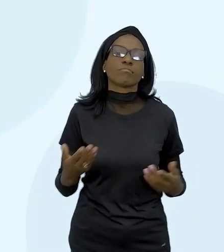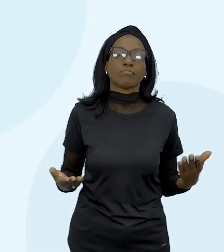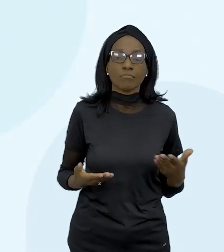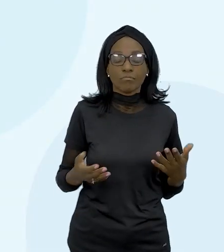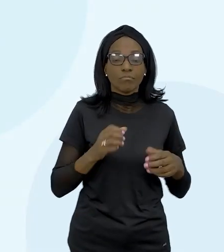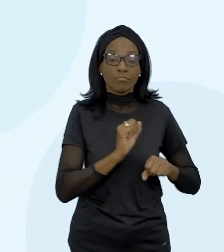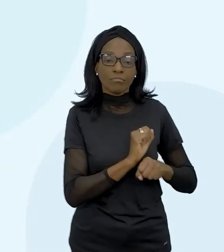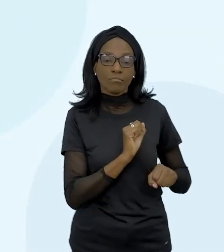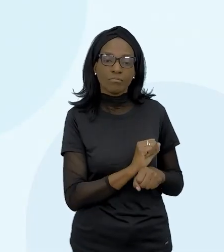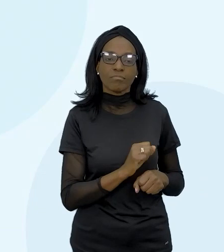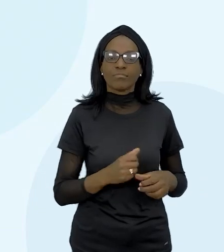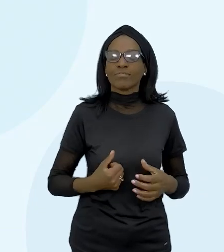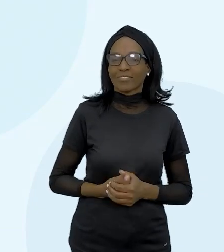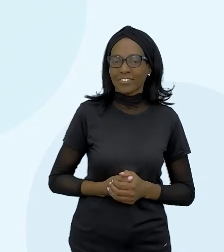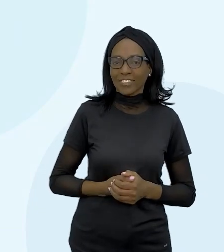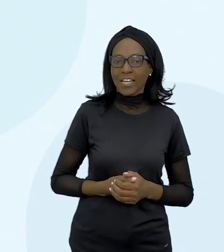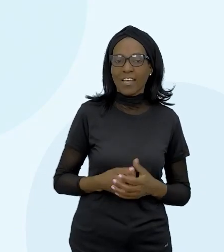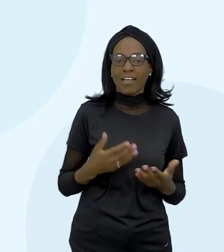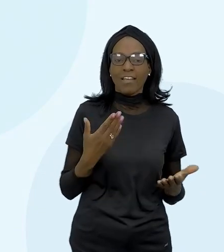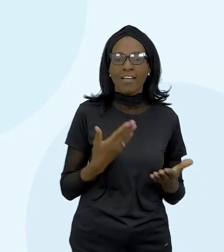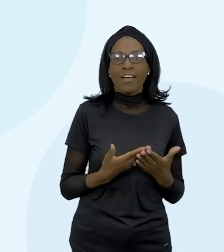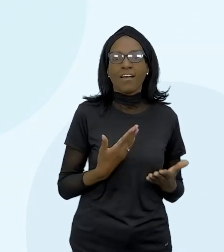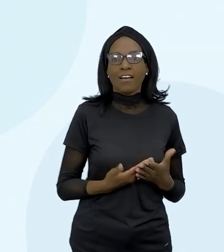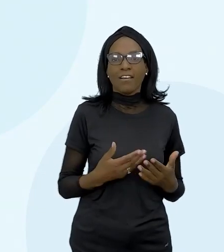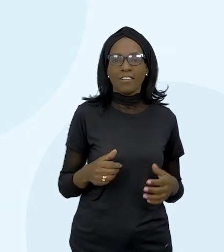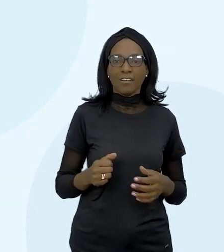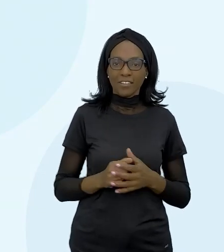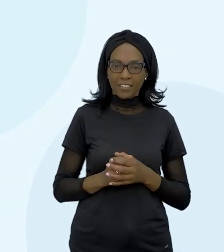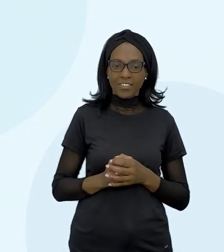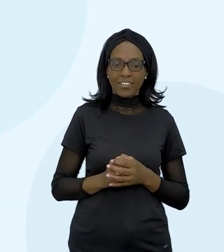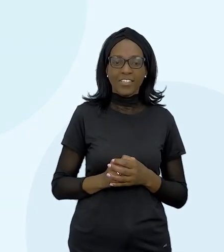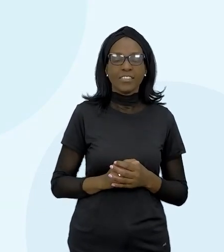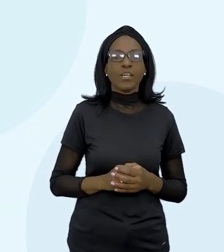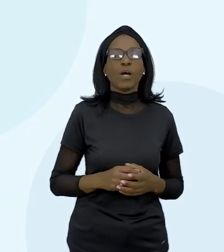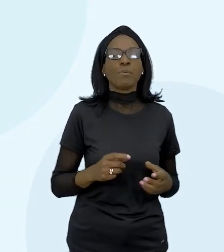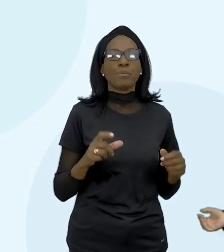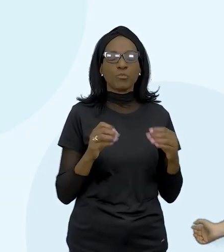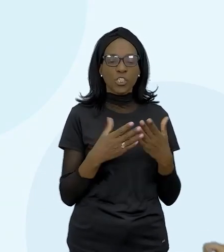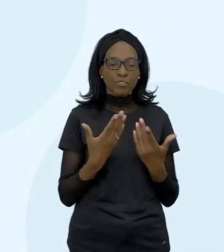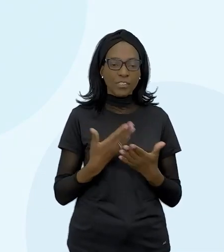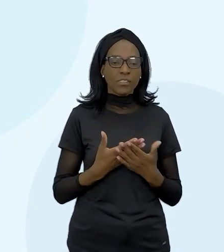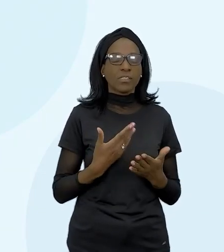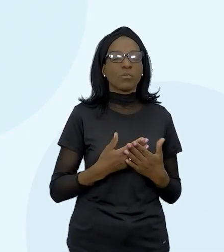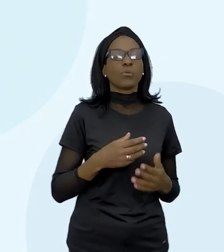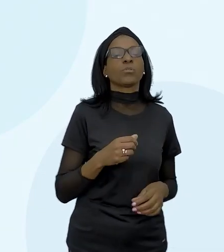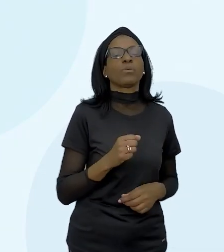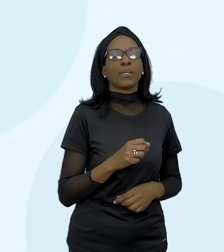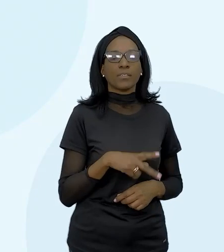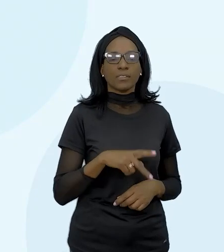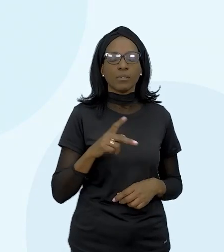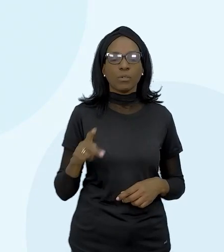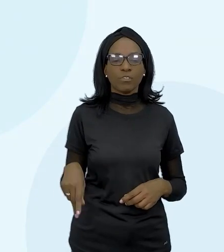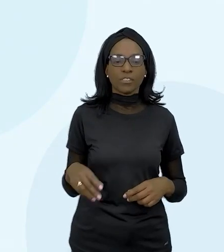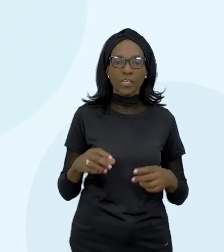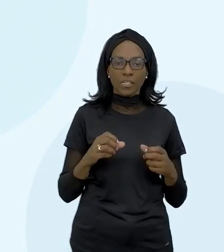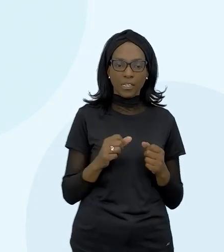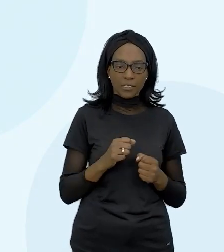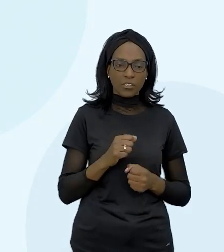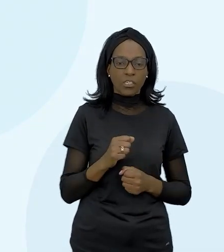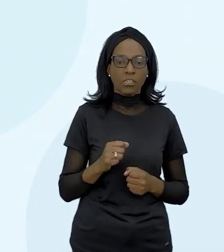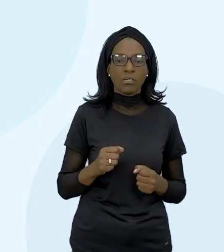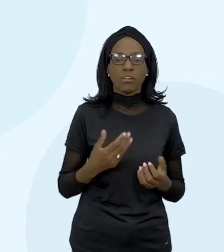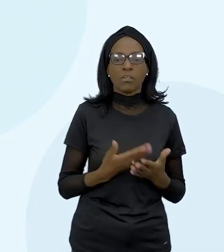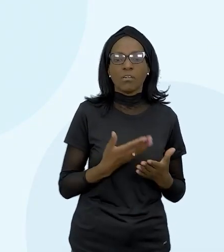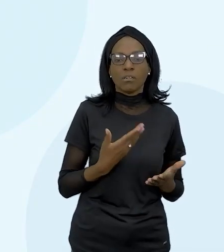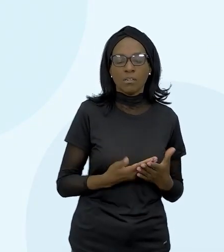né? Se a aula não mudar, gente, se a gente não mudar o nosso conceito de como dar aula, fazer